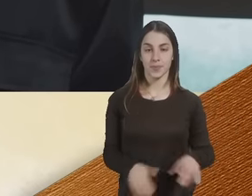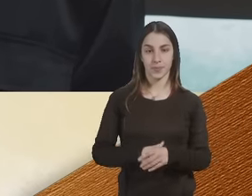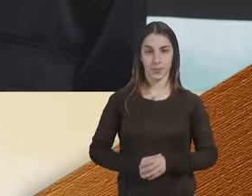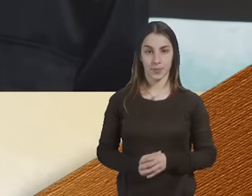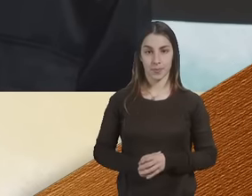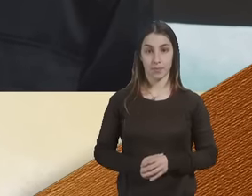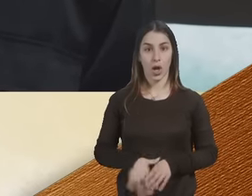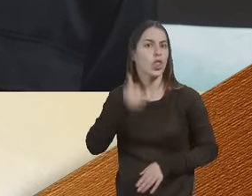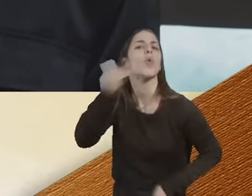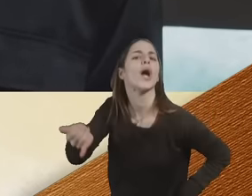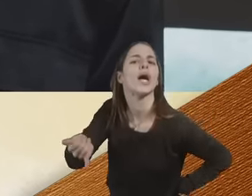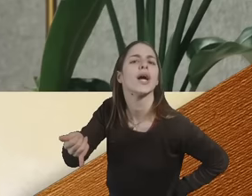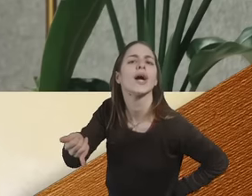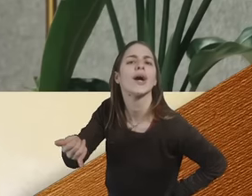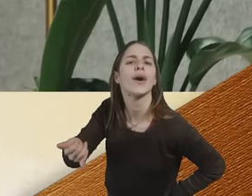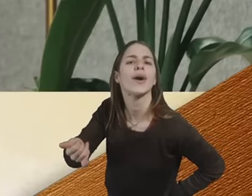Estou?